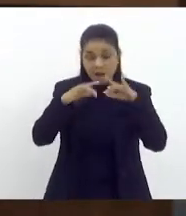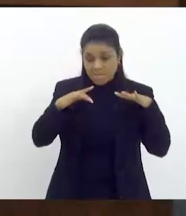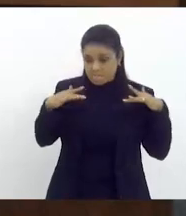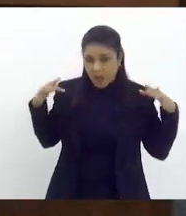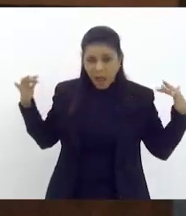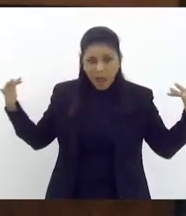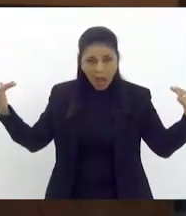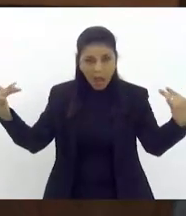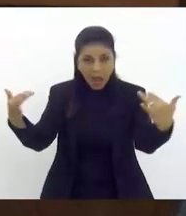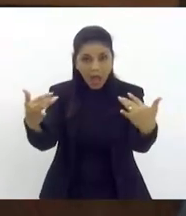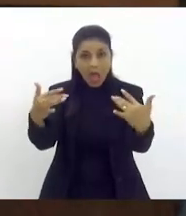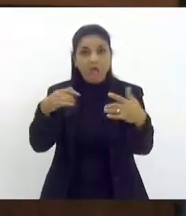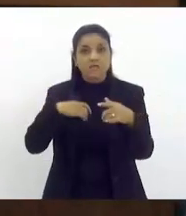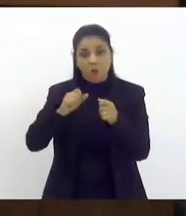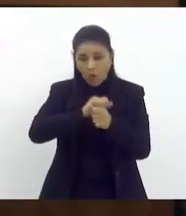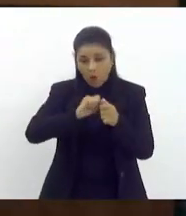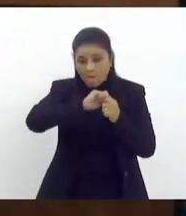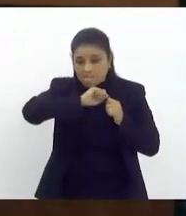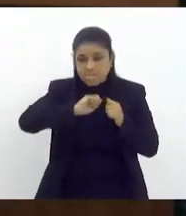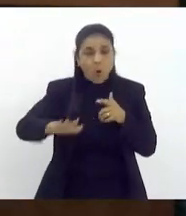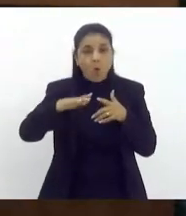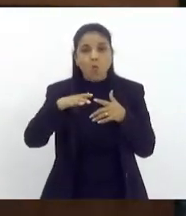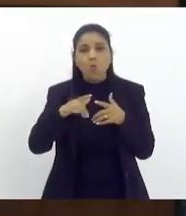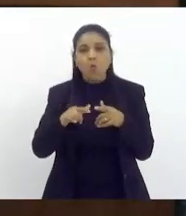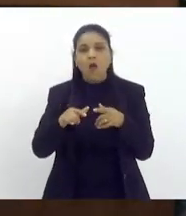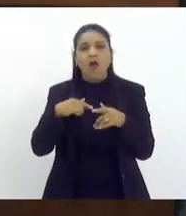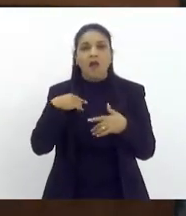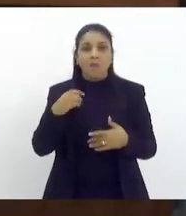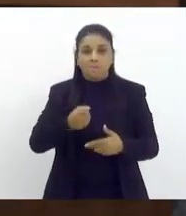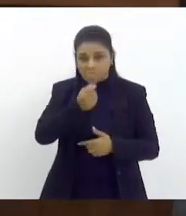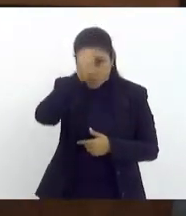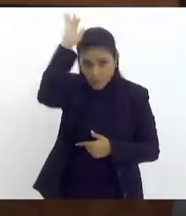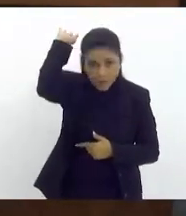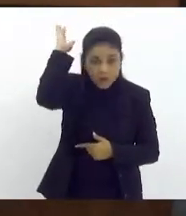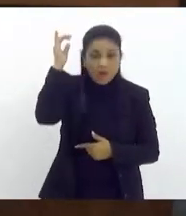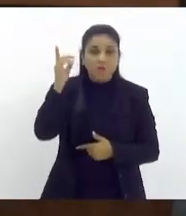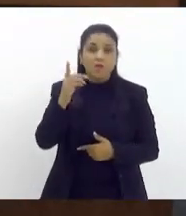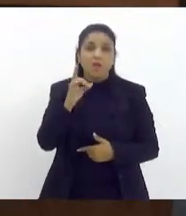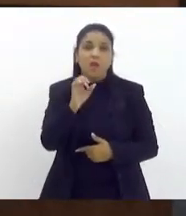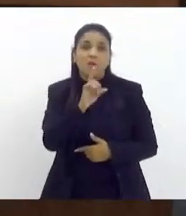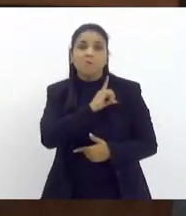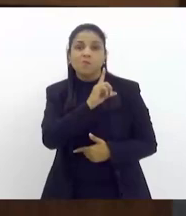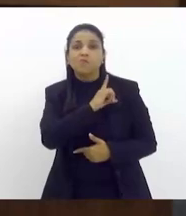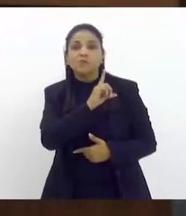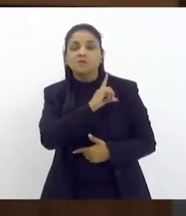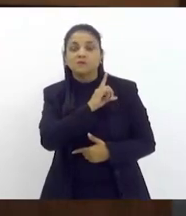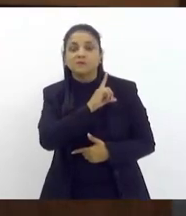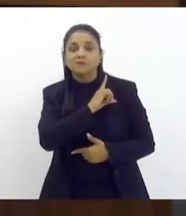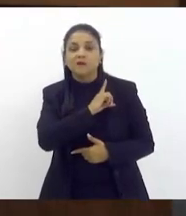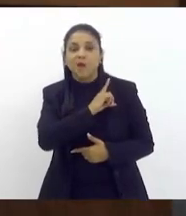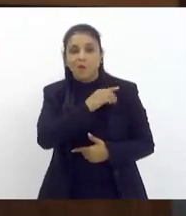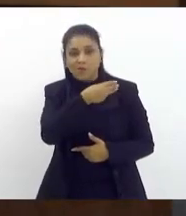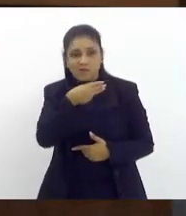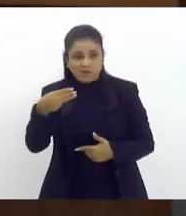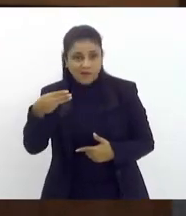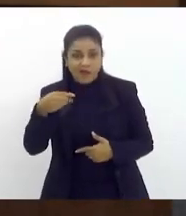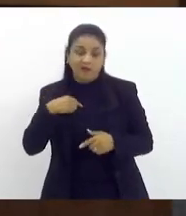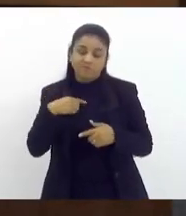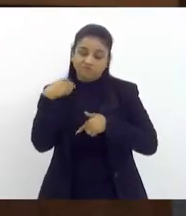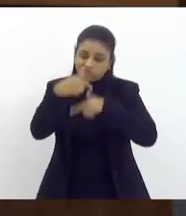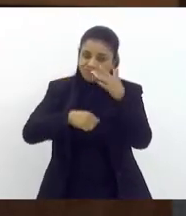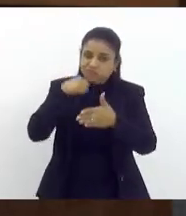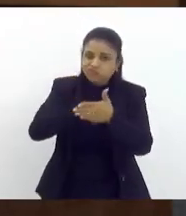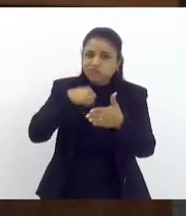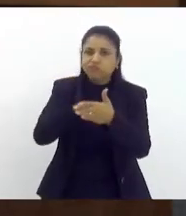quem jogava era um bombeiros eram policiais militares que estavam lutando pelos seus direitos eu aqui como defensora de